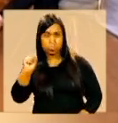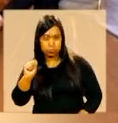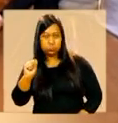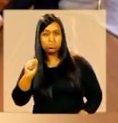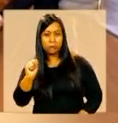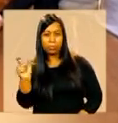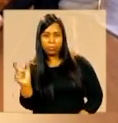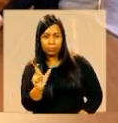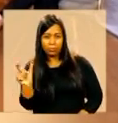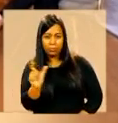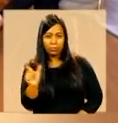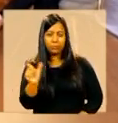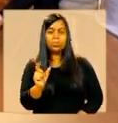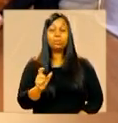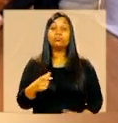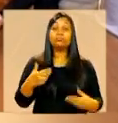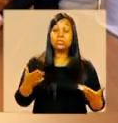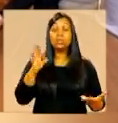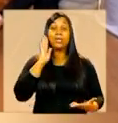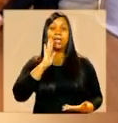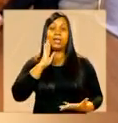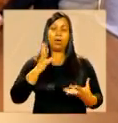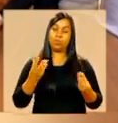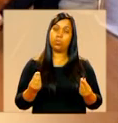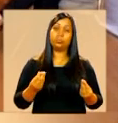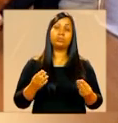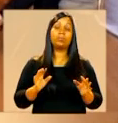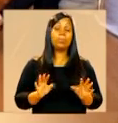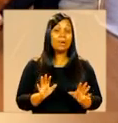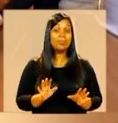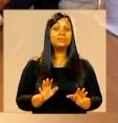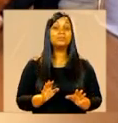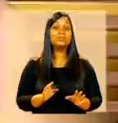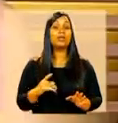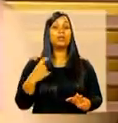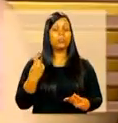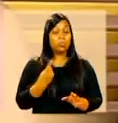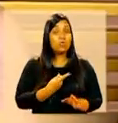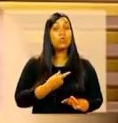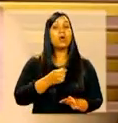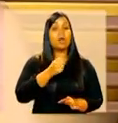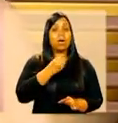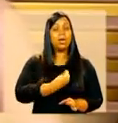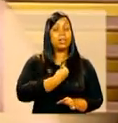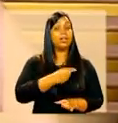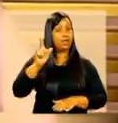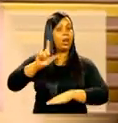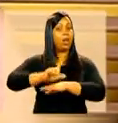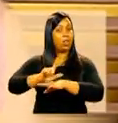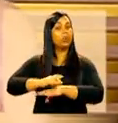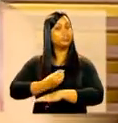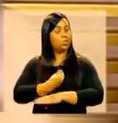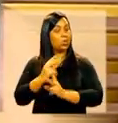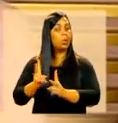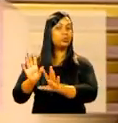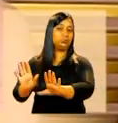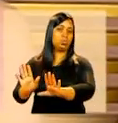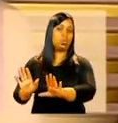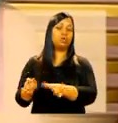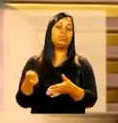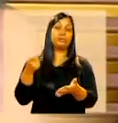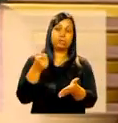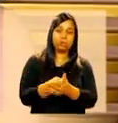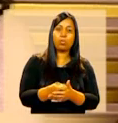pontuação. E isso é muito legal. Mas a gente ainda está lá, a agência de viagem ainda está lá. Mesmo que você